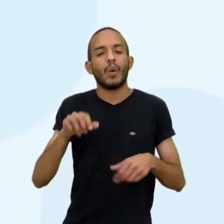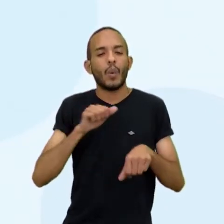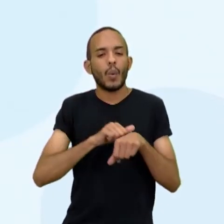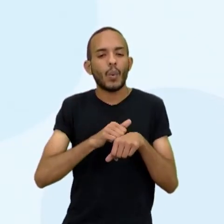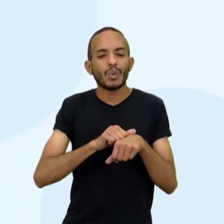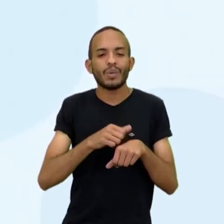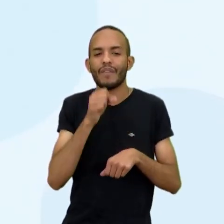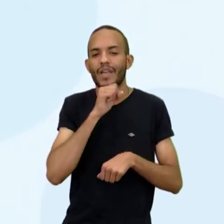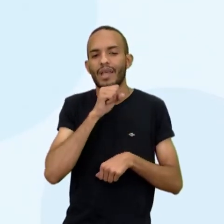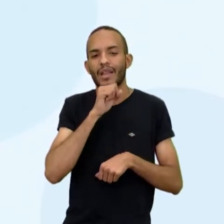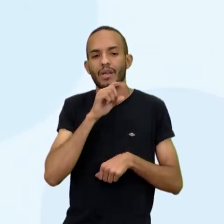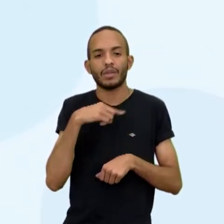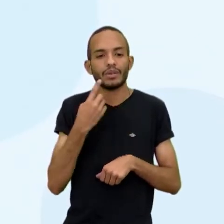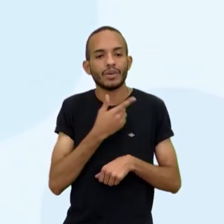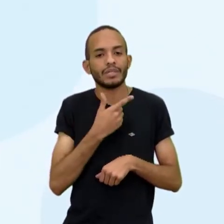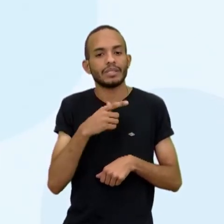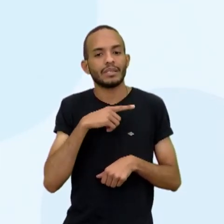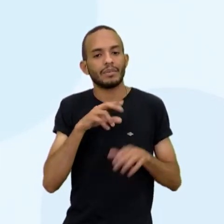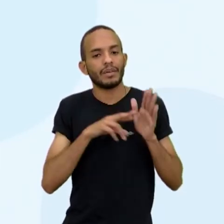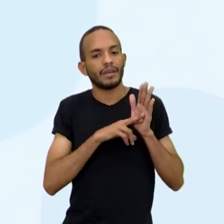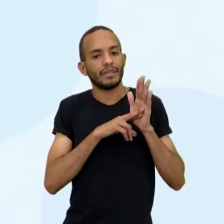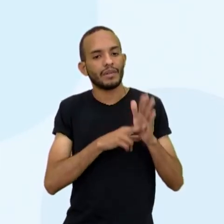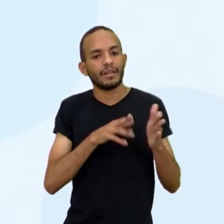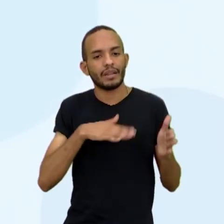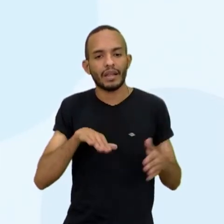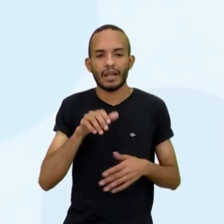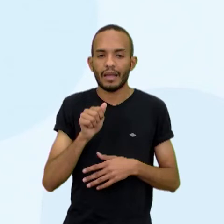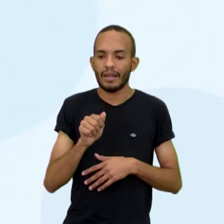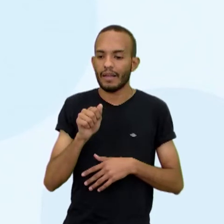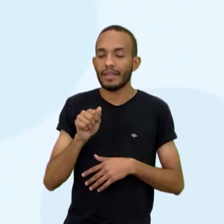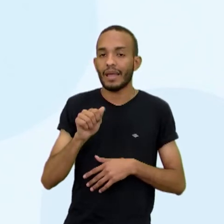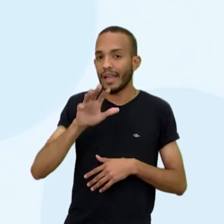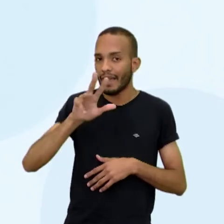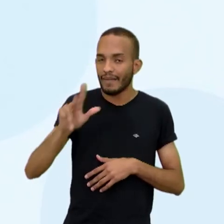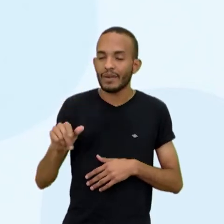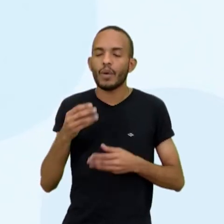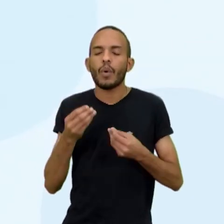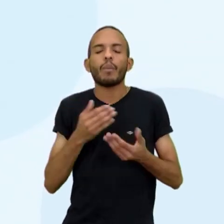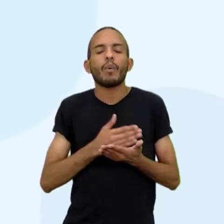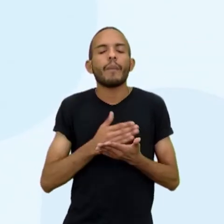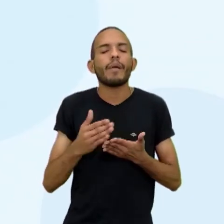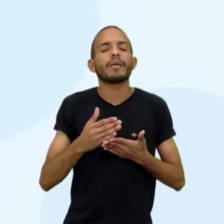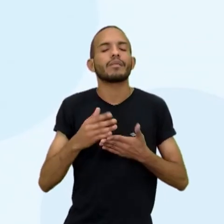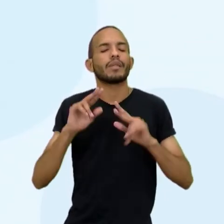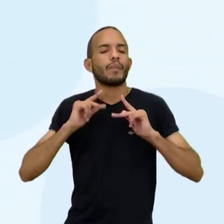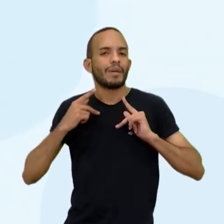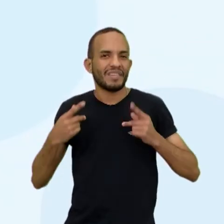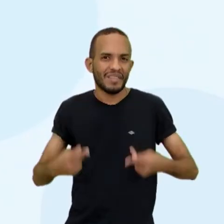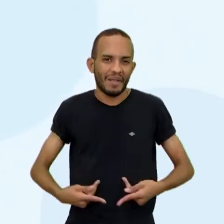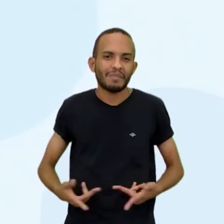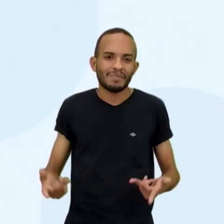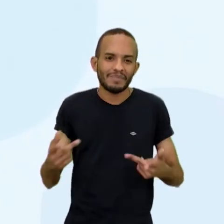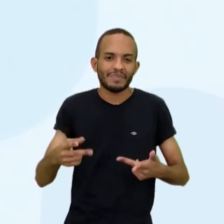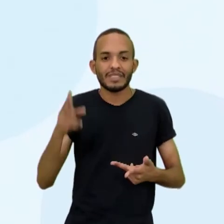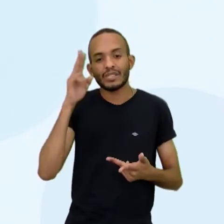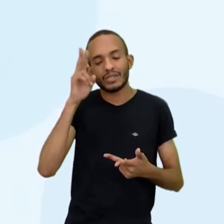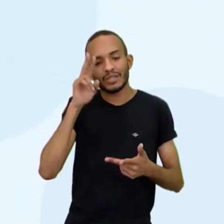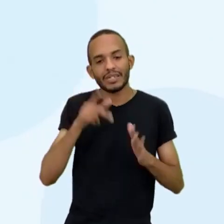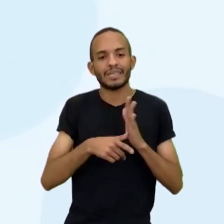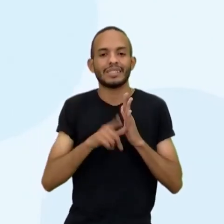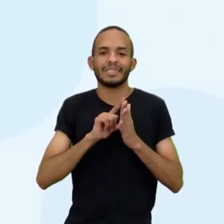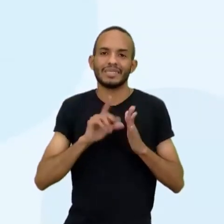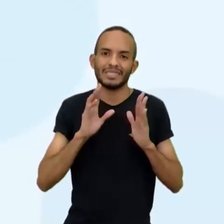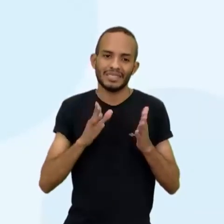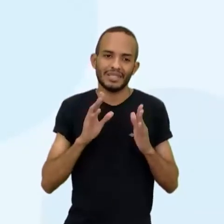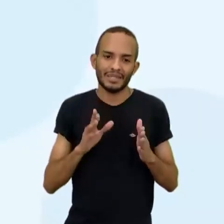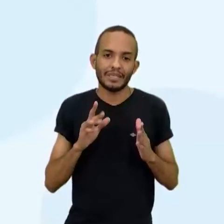encontrado. Então, nós temos a referência da África como berço da humanidade. Então, poxa, existe uma história da África antes, já começa né? por aí,